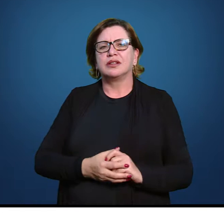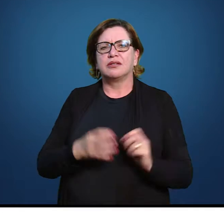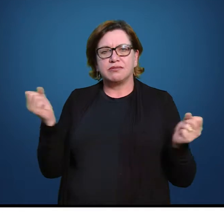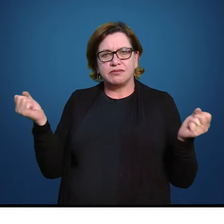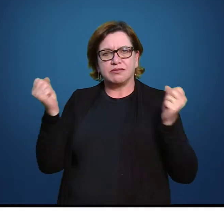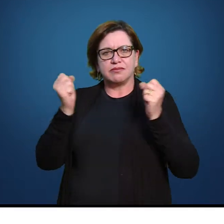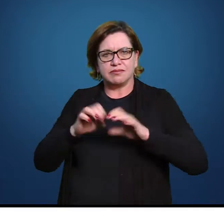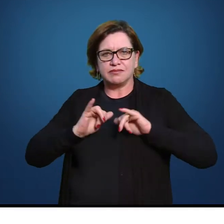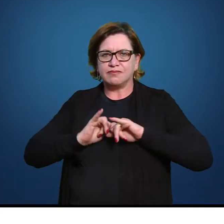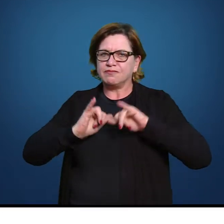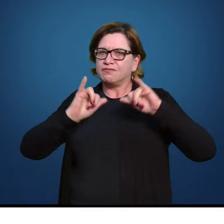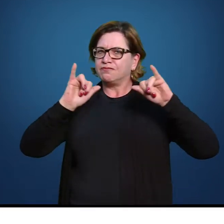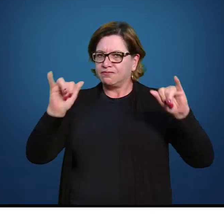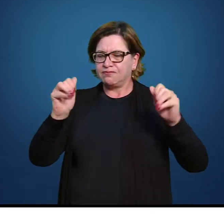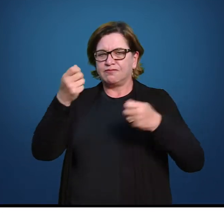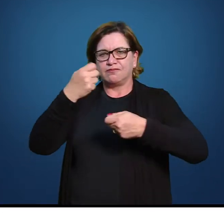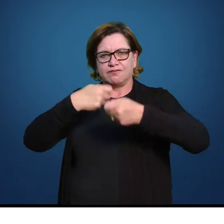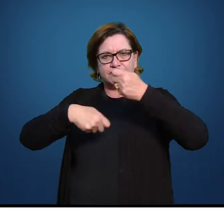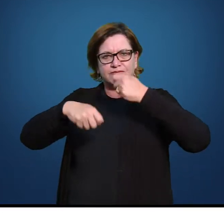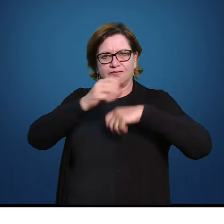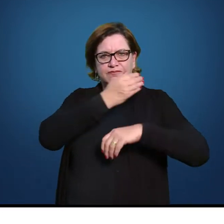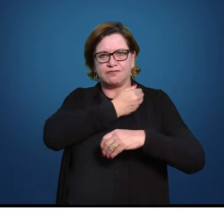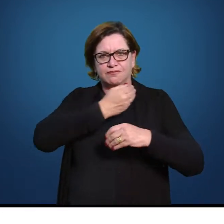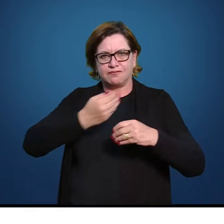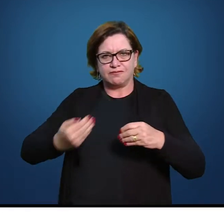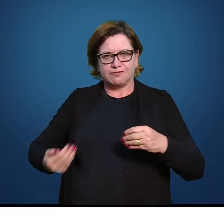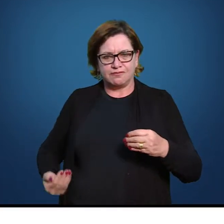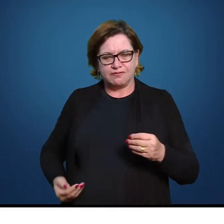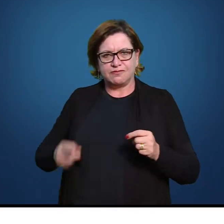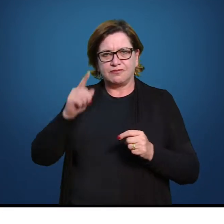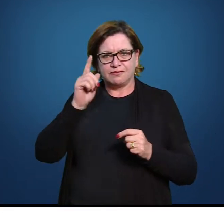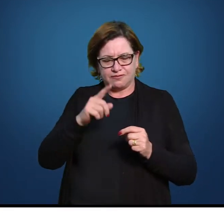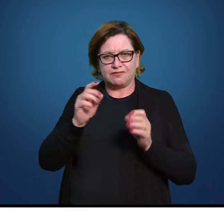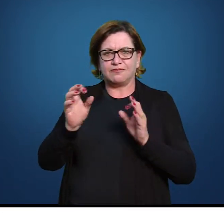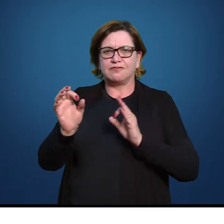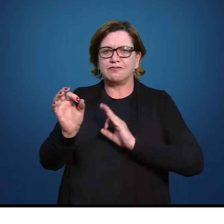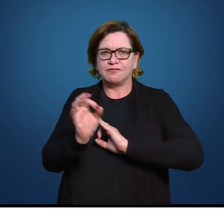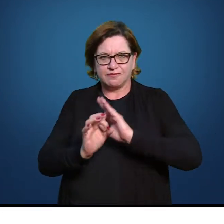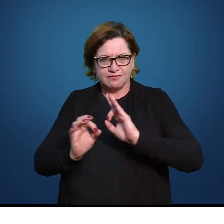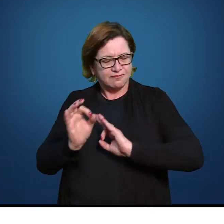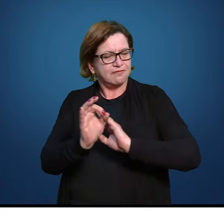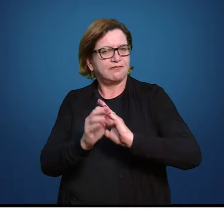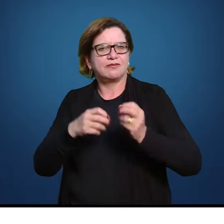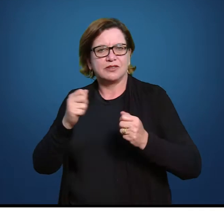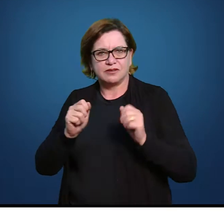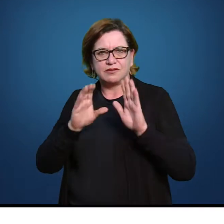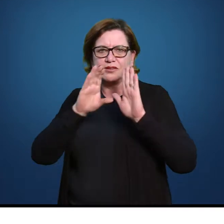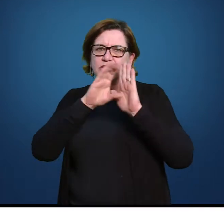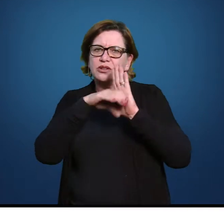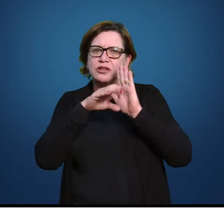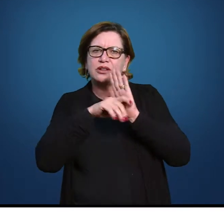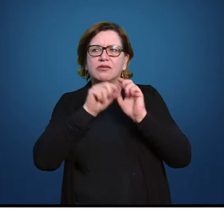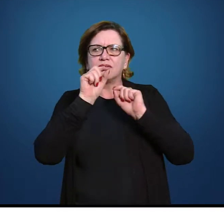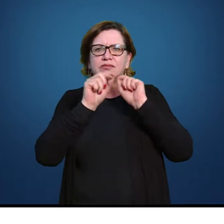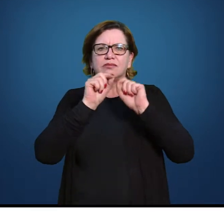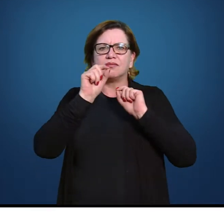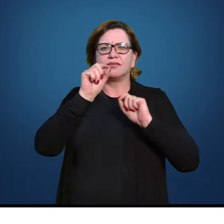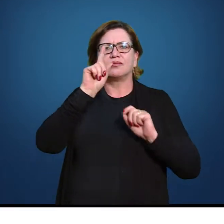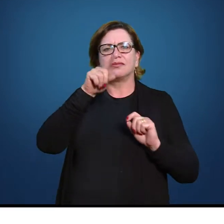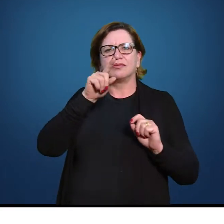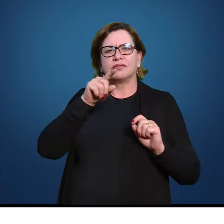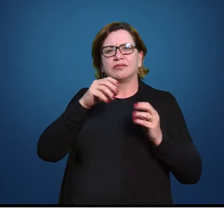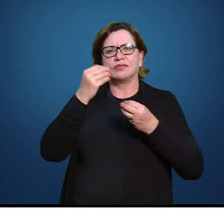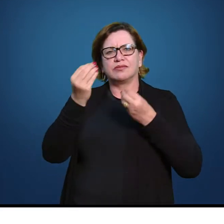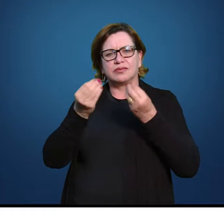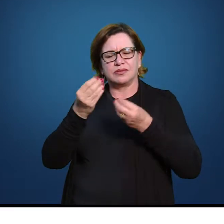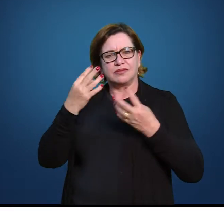que a administração pública ela é composta de organizações. E para isso nós precisamos conceituar e ter um patamar